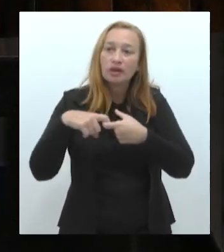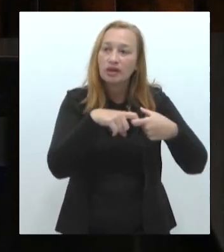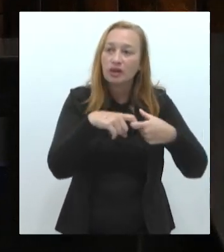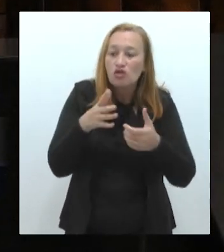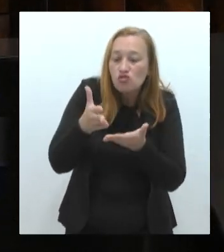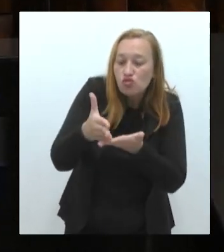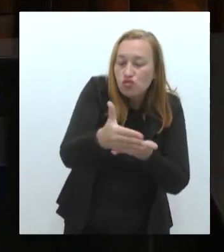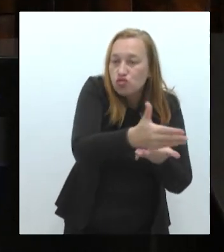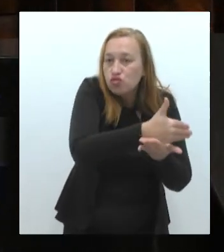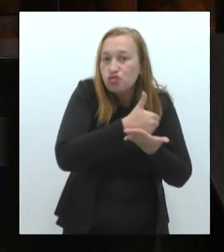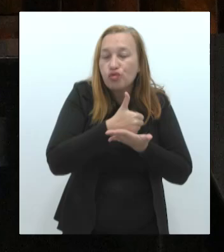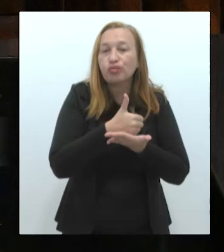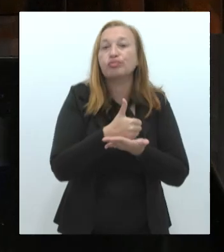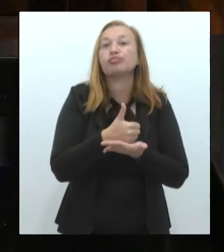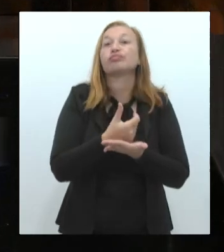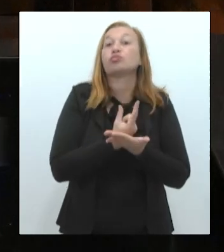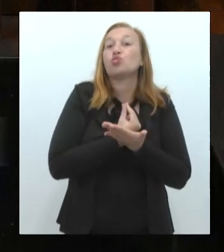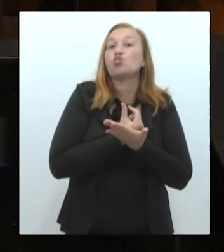arrecadatória, a máfia do reboque,